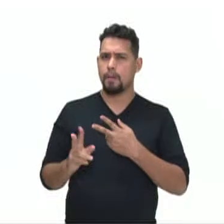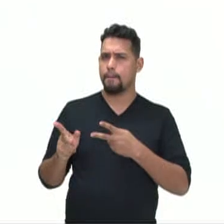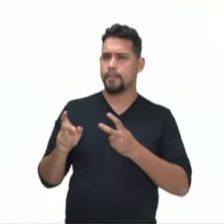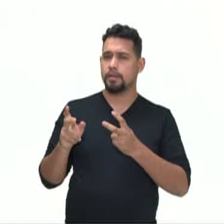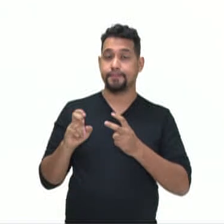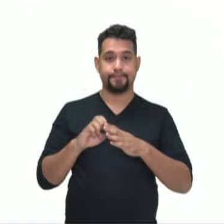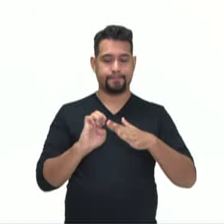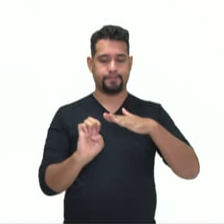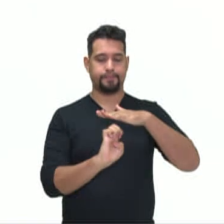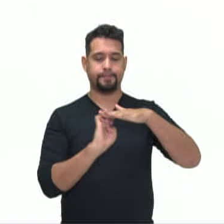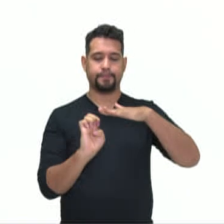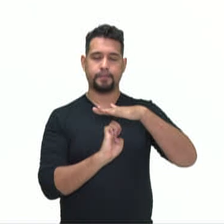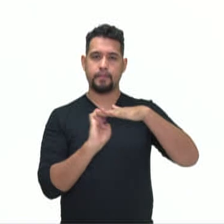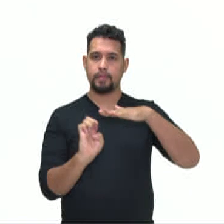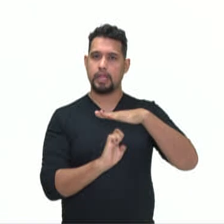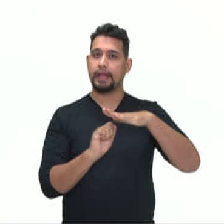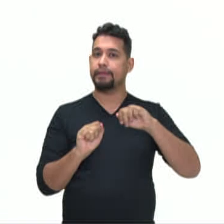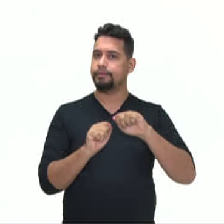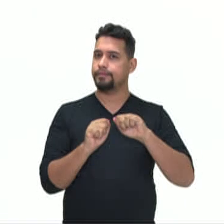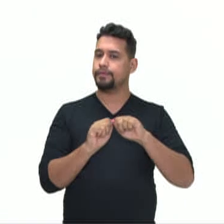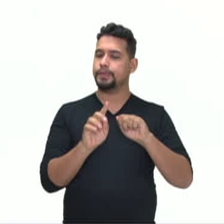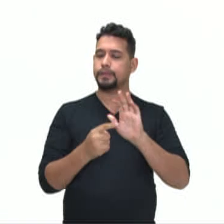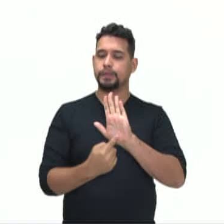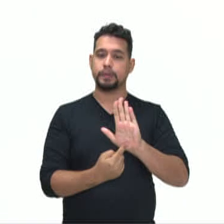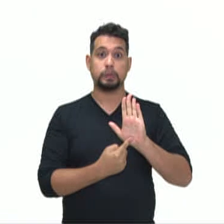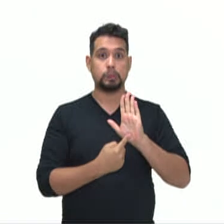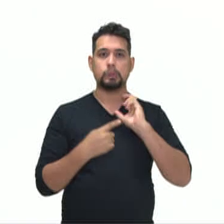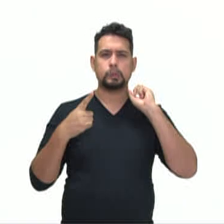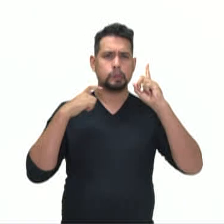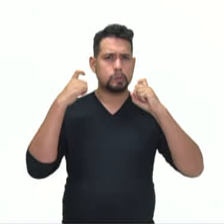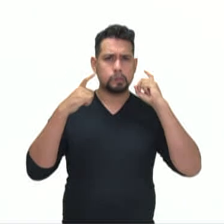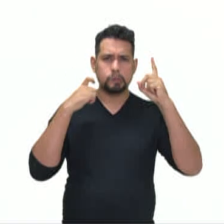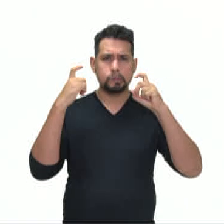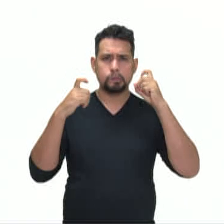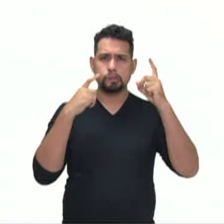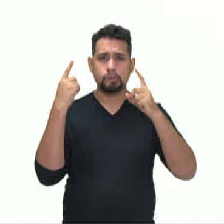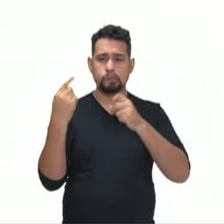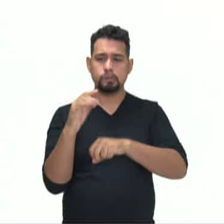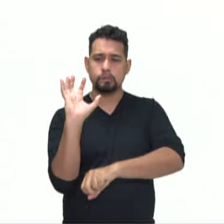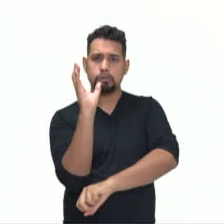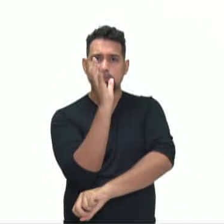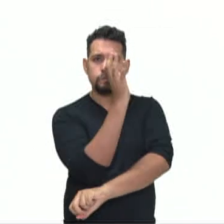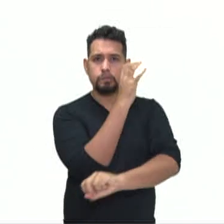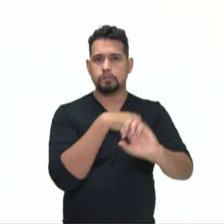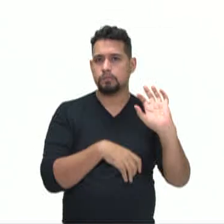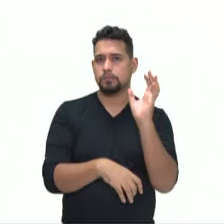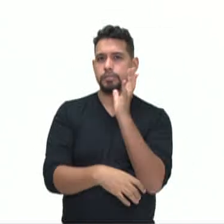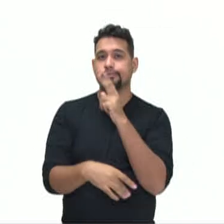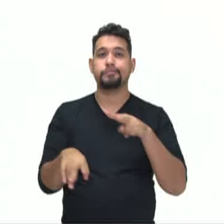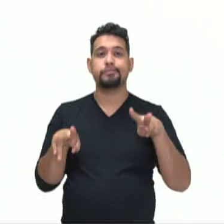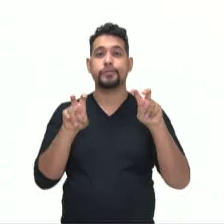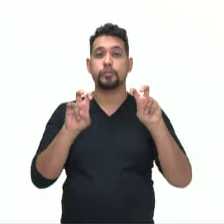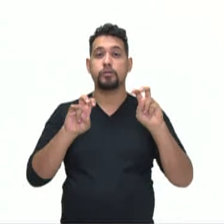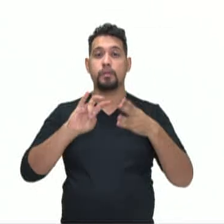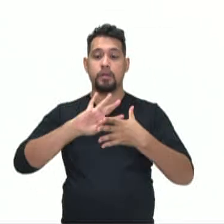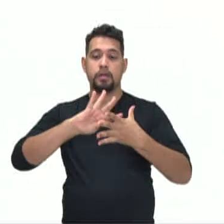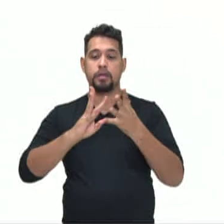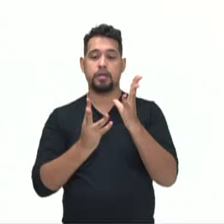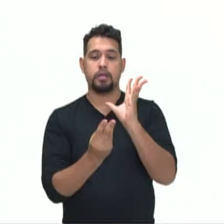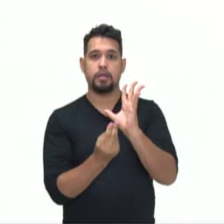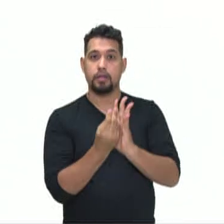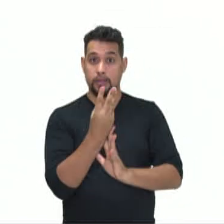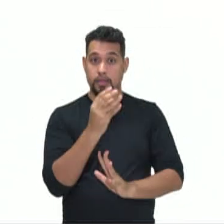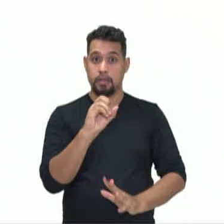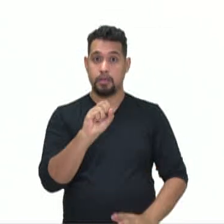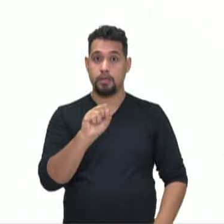a empresa fez uma campanha para demonstrar a preocupação ambiental, né, em termos de sustentabilidade. A